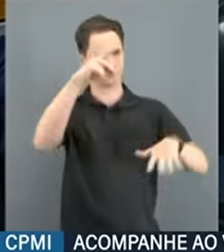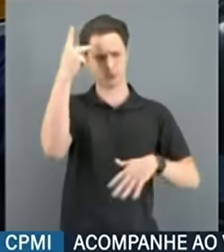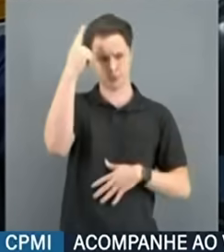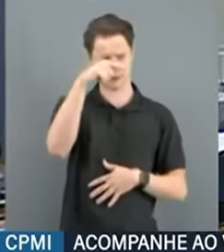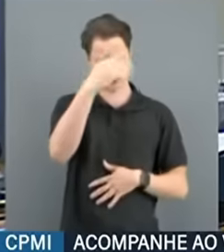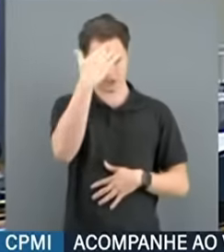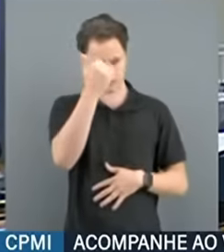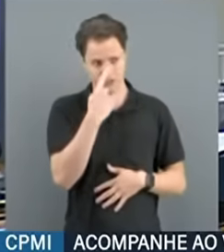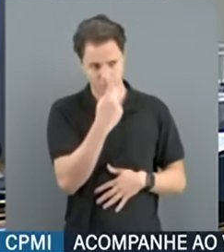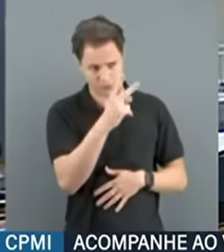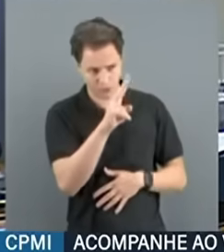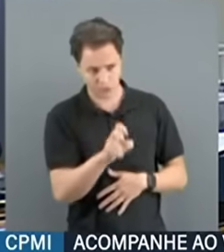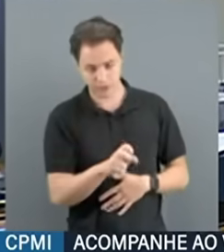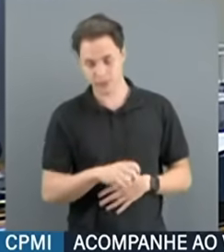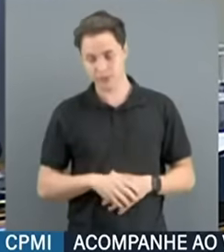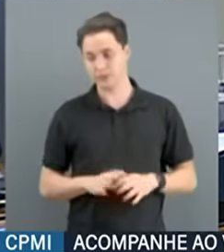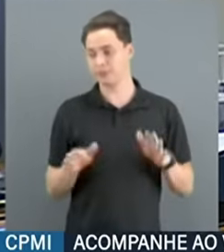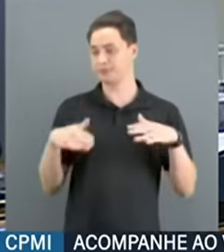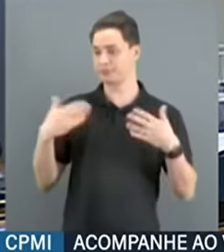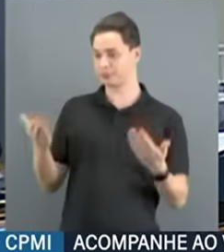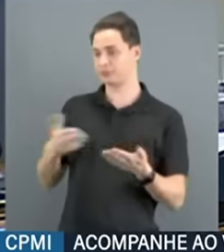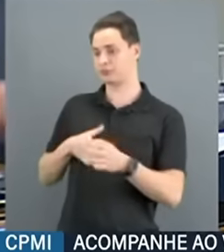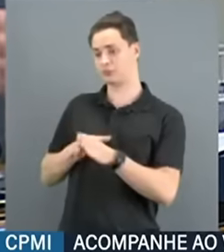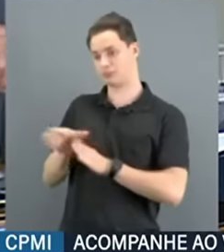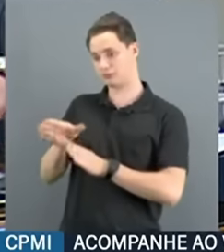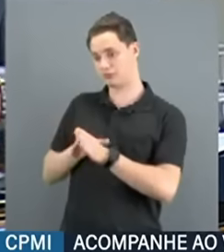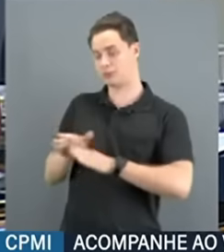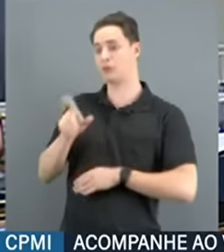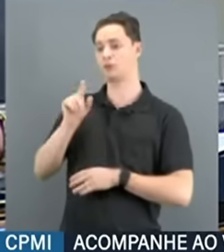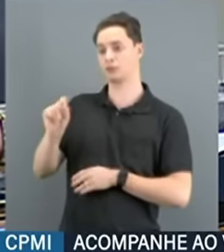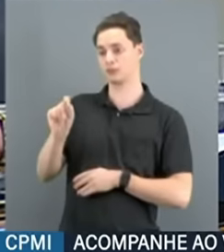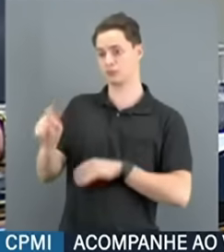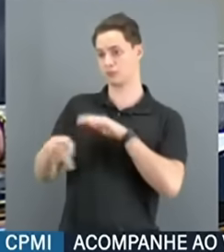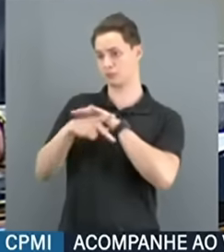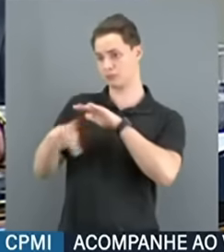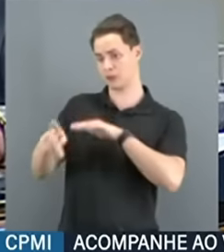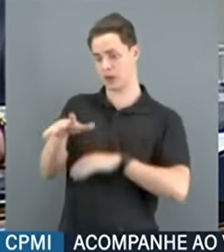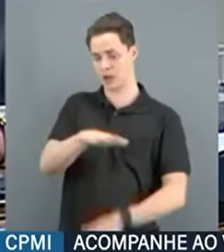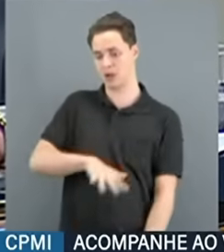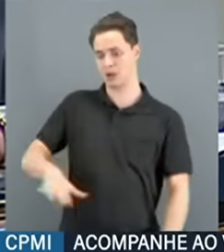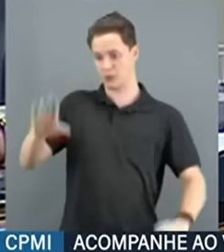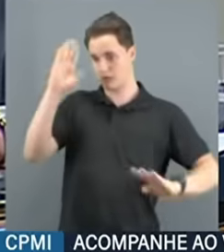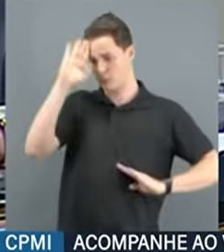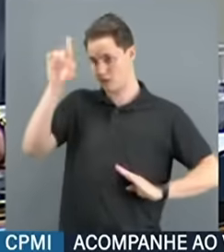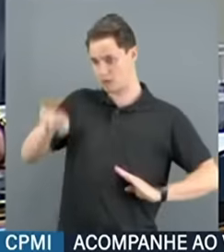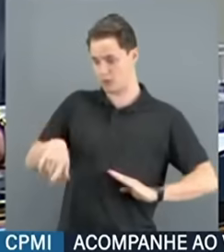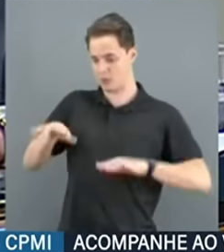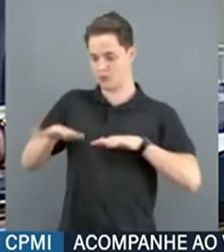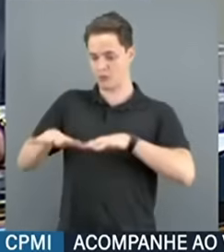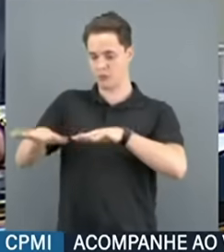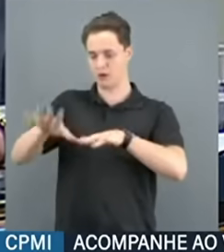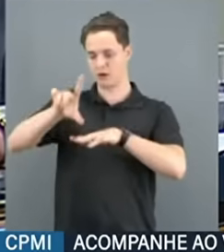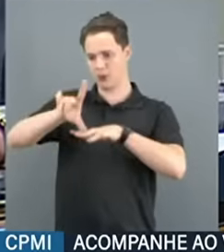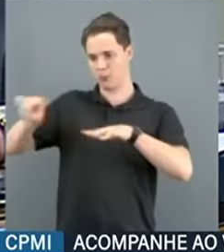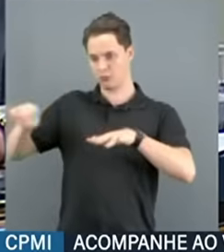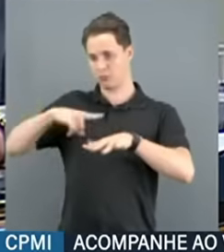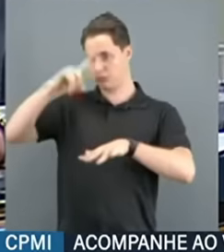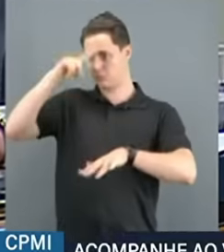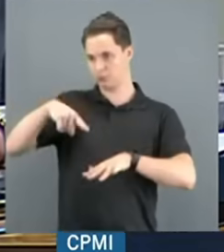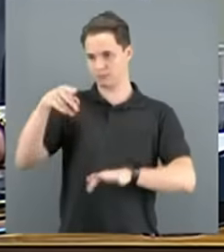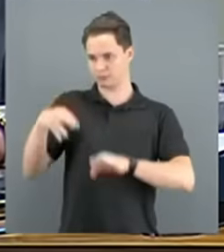não? A diretriz emanada pelo comando do Exército é que as manifestações só seriam retiradas com ordem